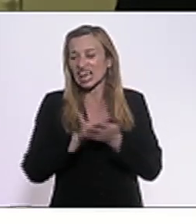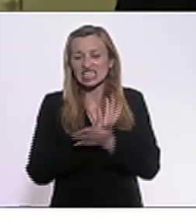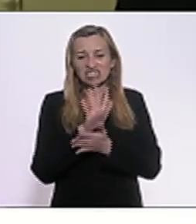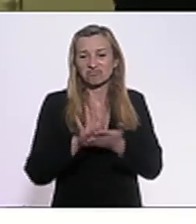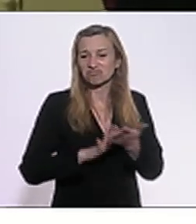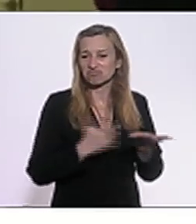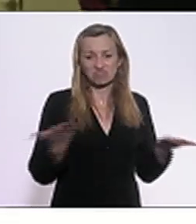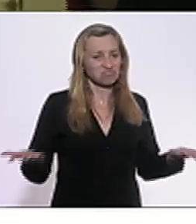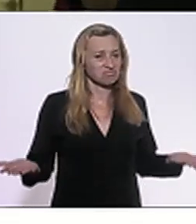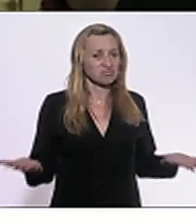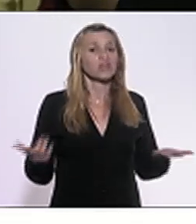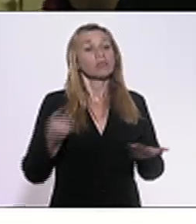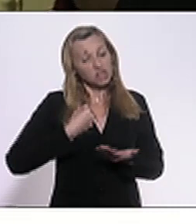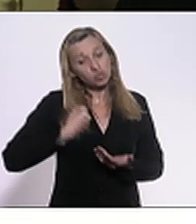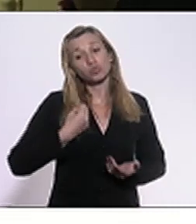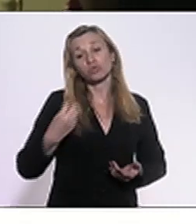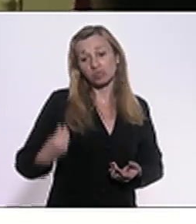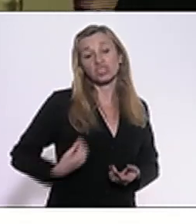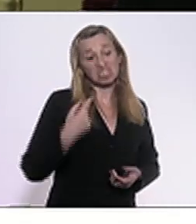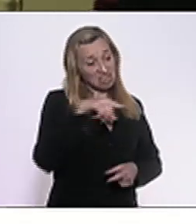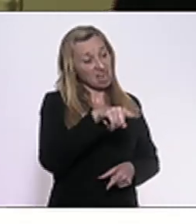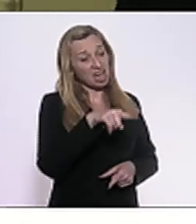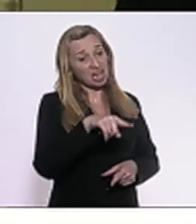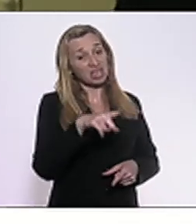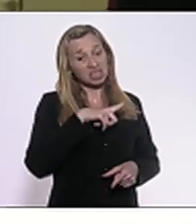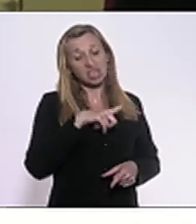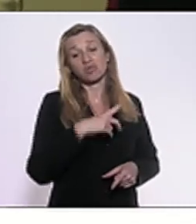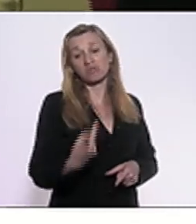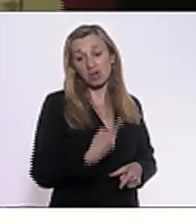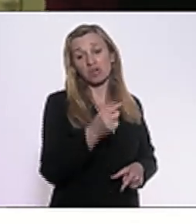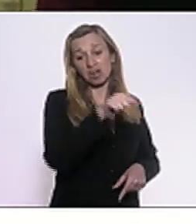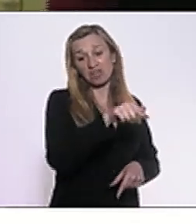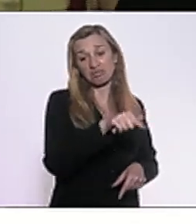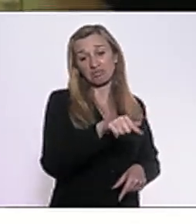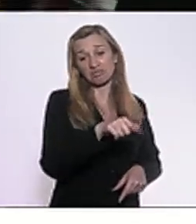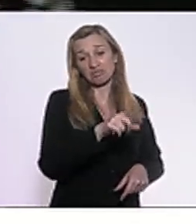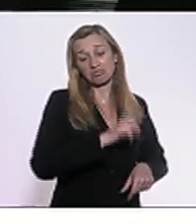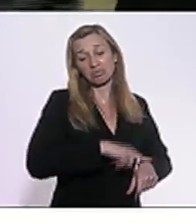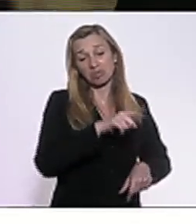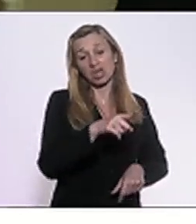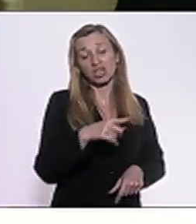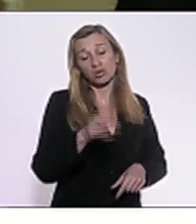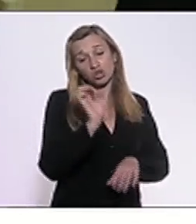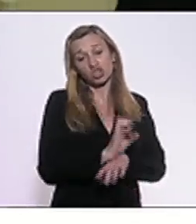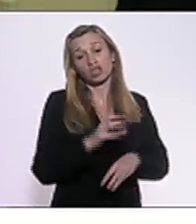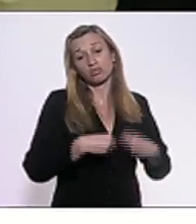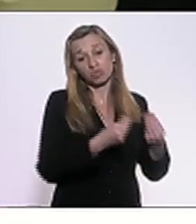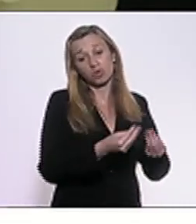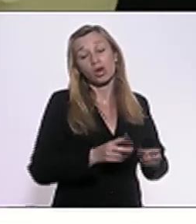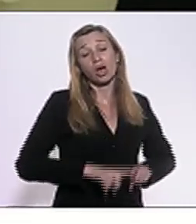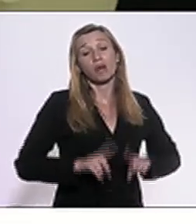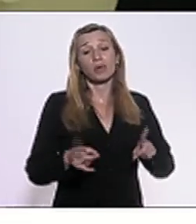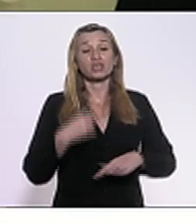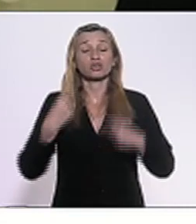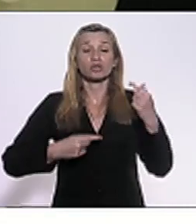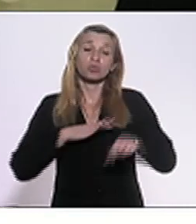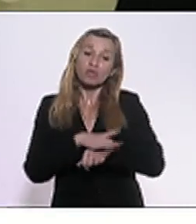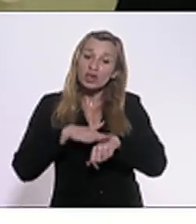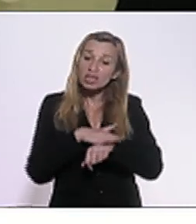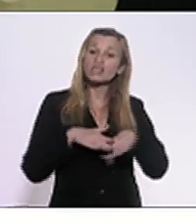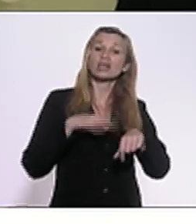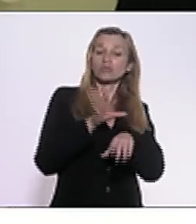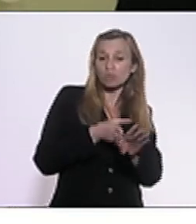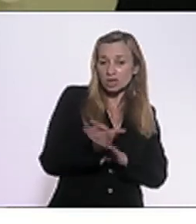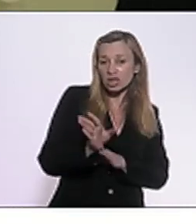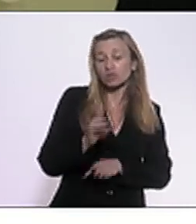desses números. Mas são números que estão lá e têm uma validade porque foi o Estado que determinou. O que nós estamos tentando, e temos conversado até muito com o Conselho